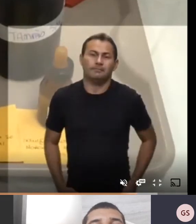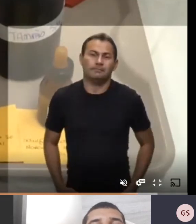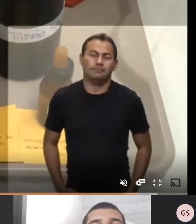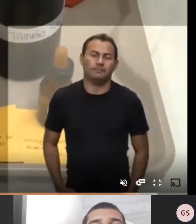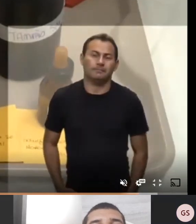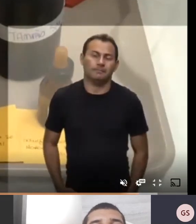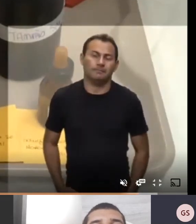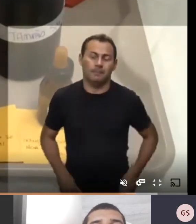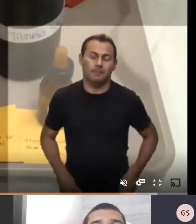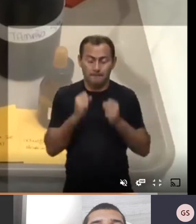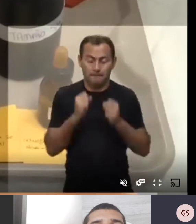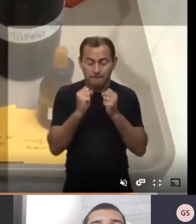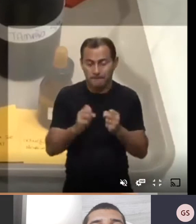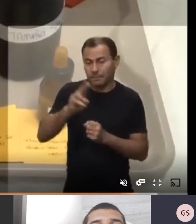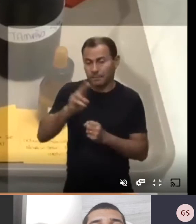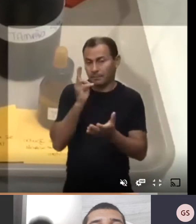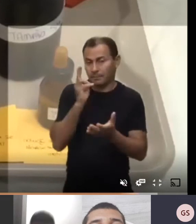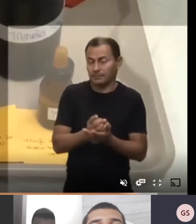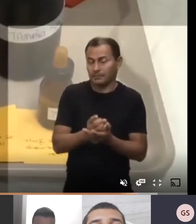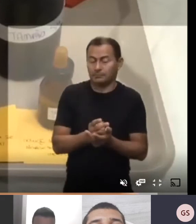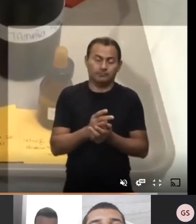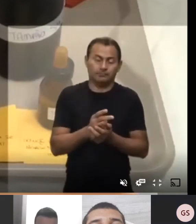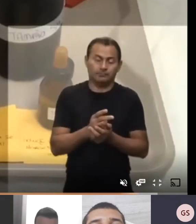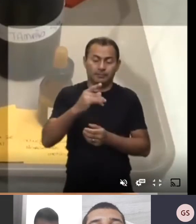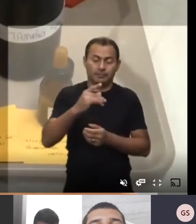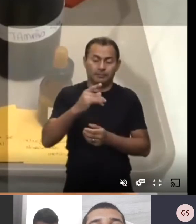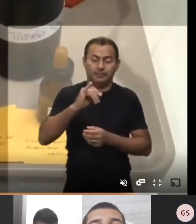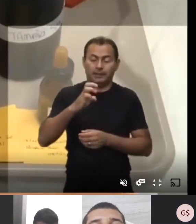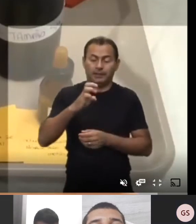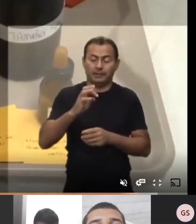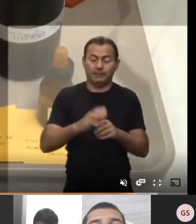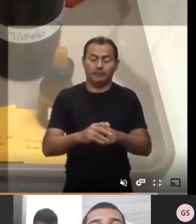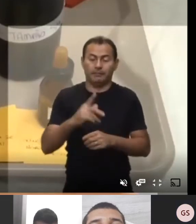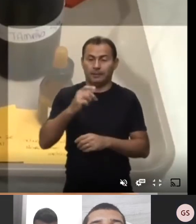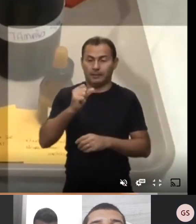básica. Pego uma certa quantidade.